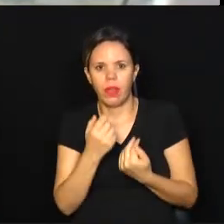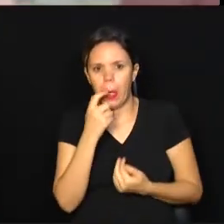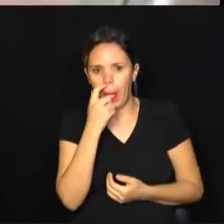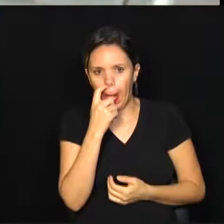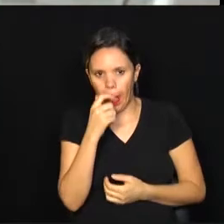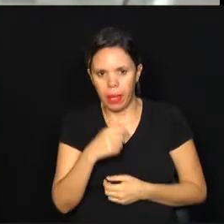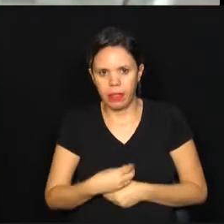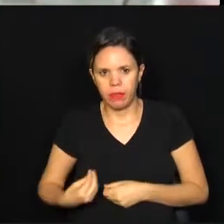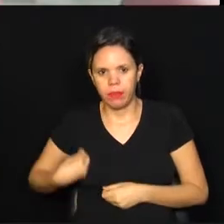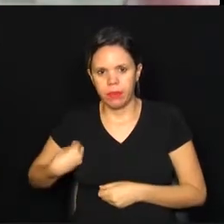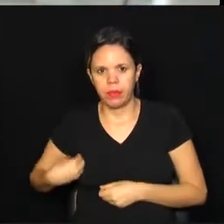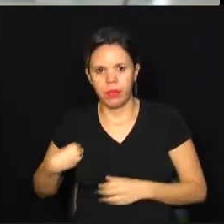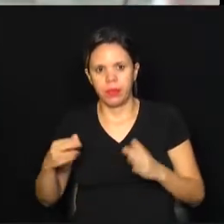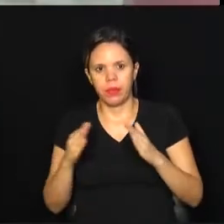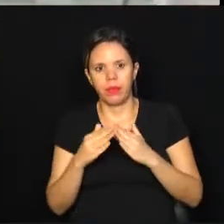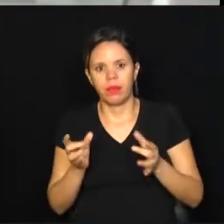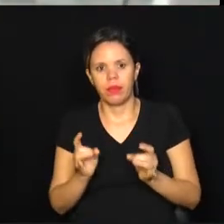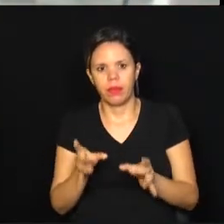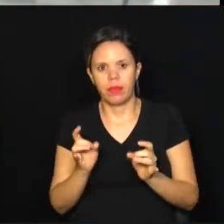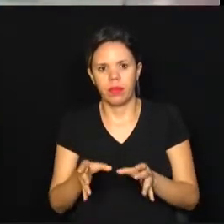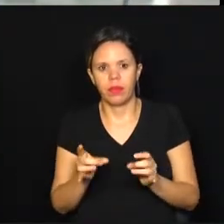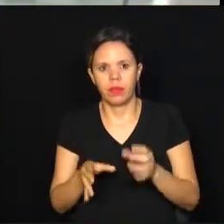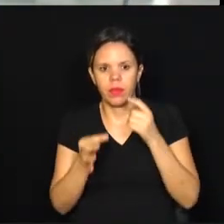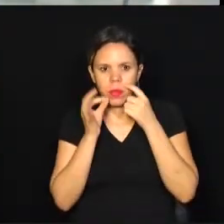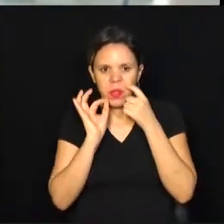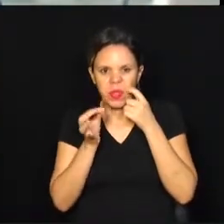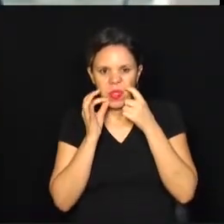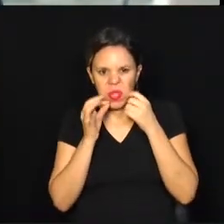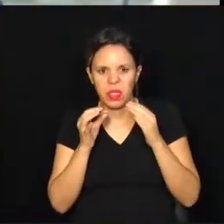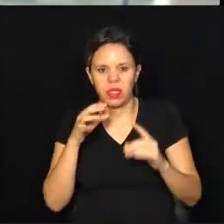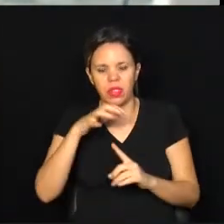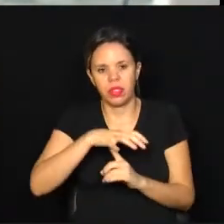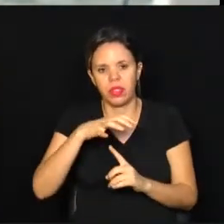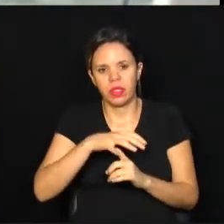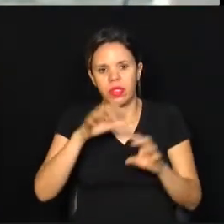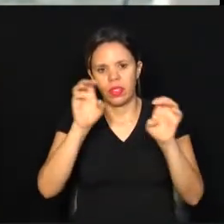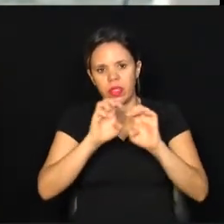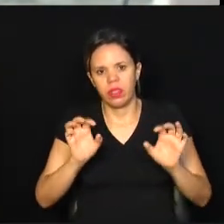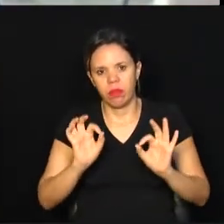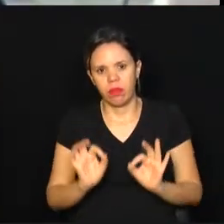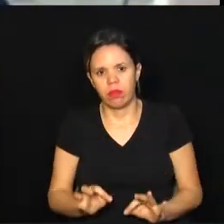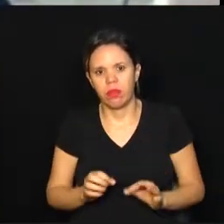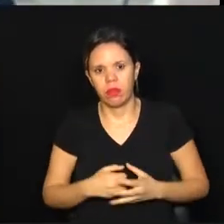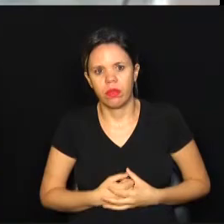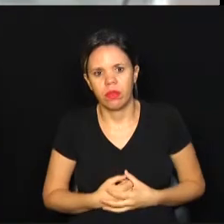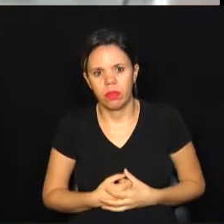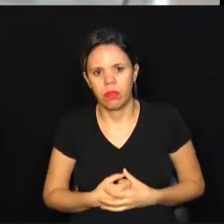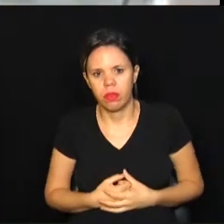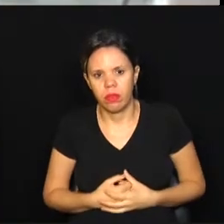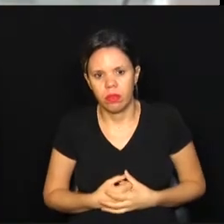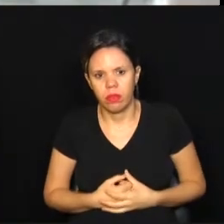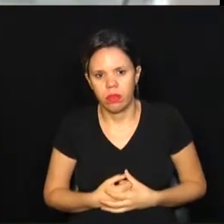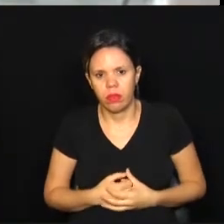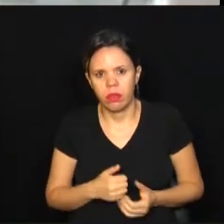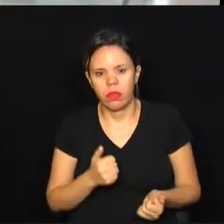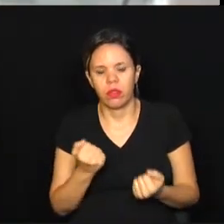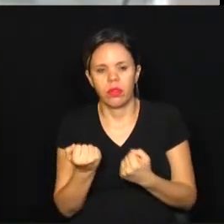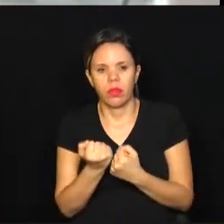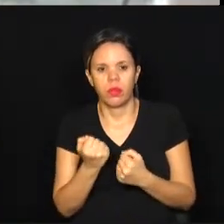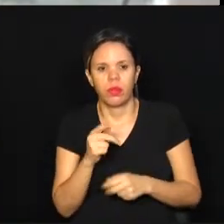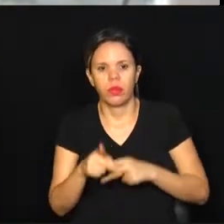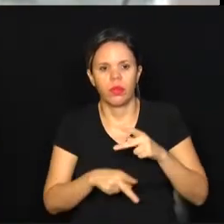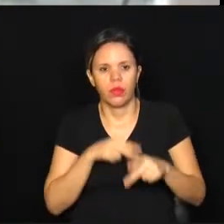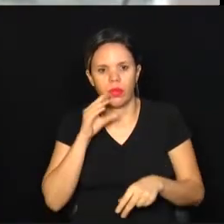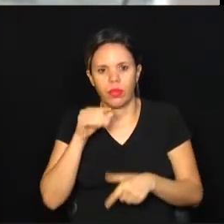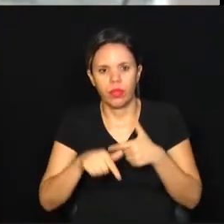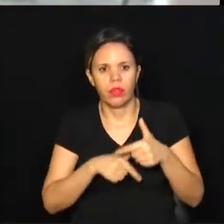que viviam de vender café numa barraca estruturadinha, acolhedora para os trabalhadores